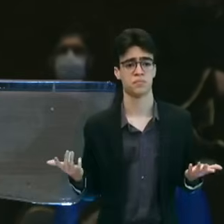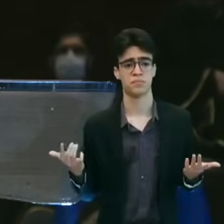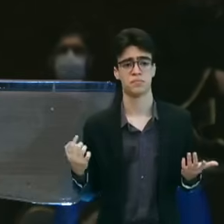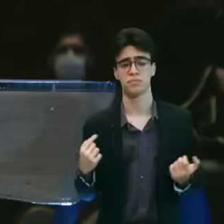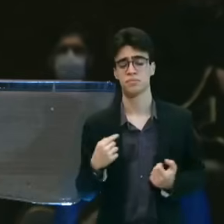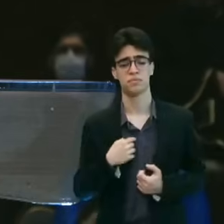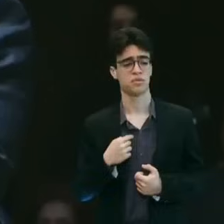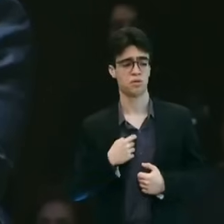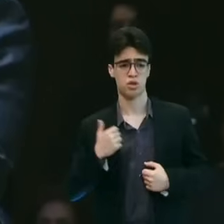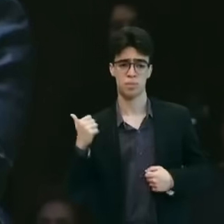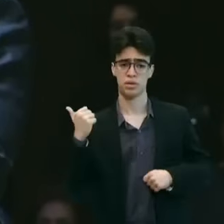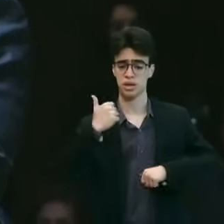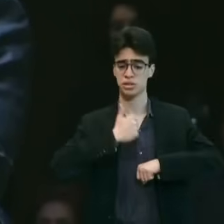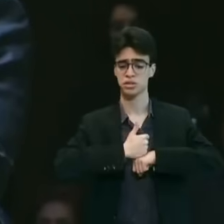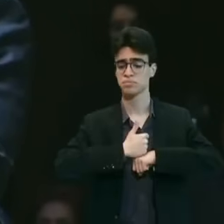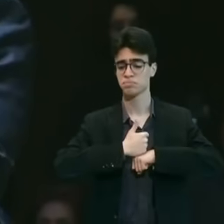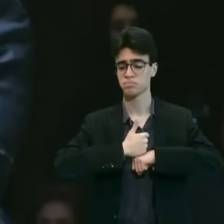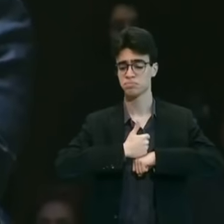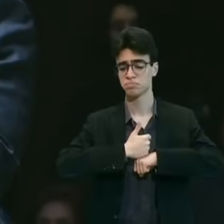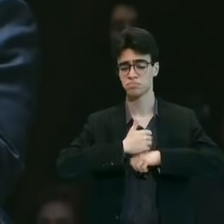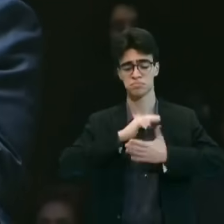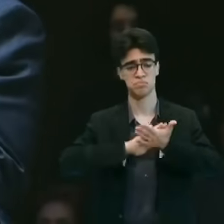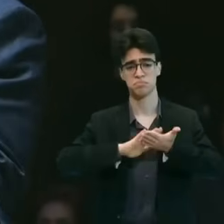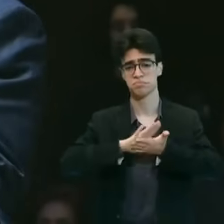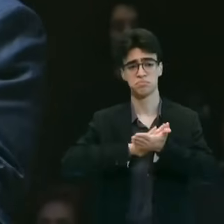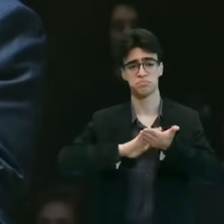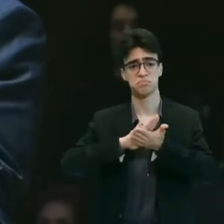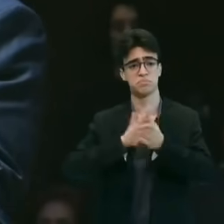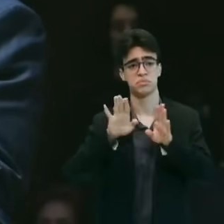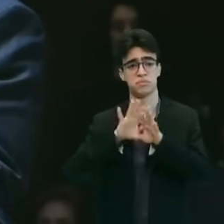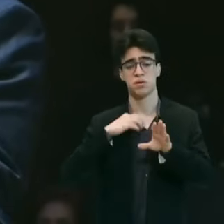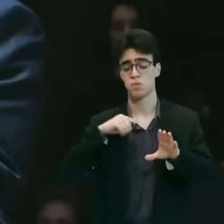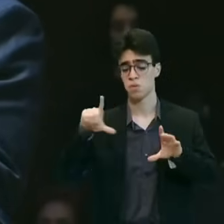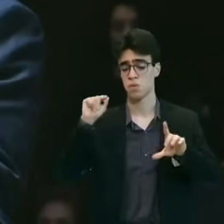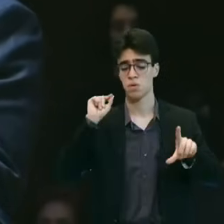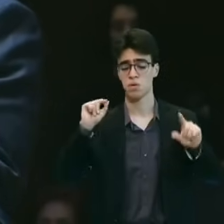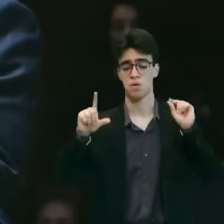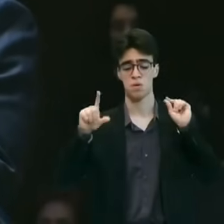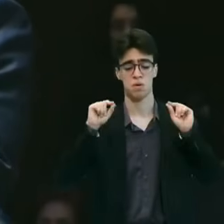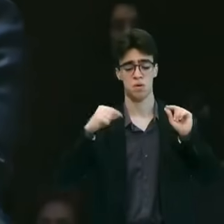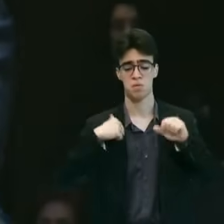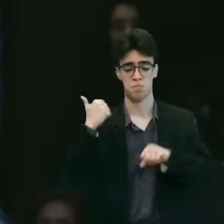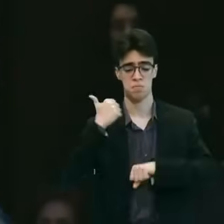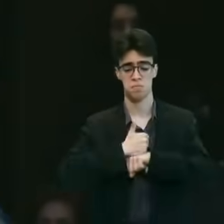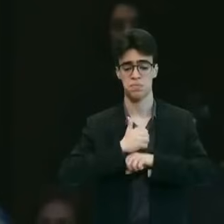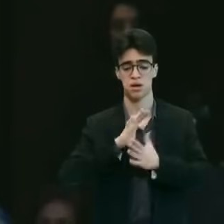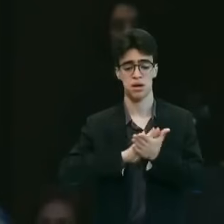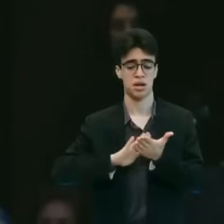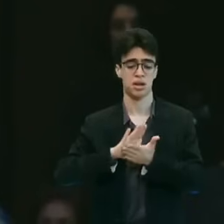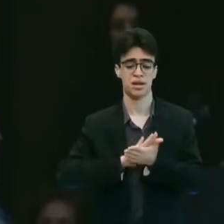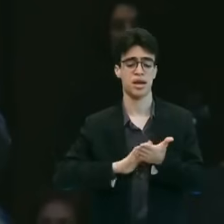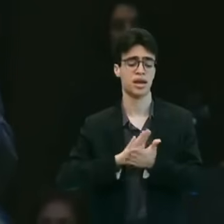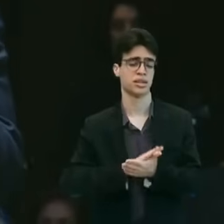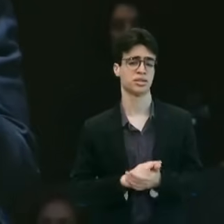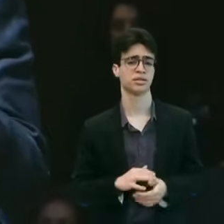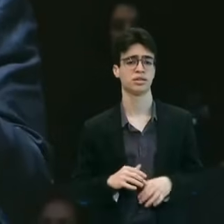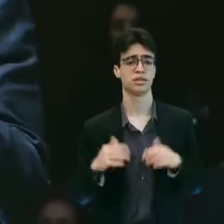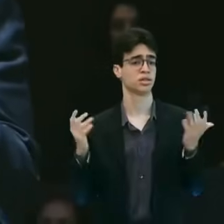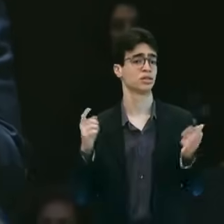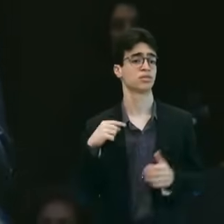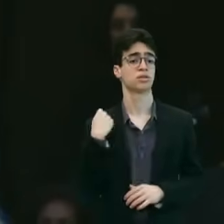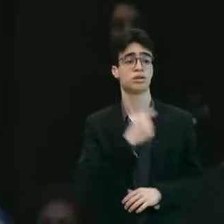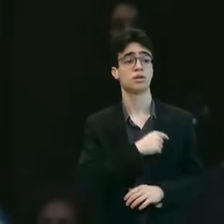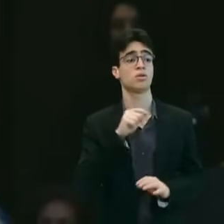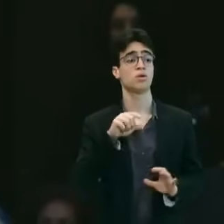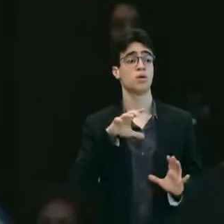pela minha independência e nem pelas minhas escolhas. E querido, quando a gente vive num mundo